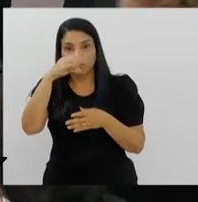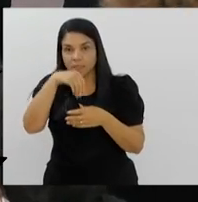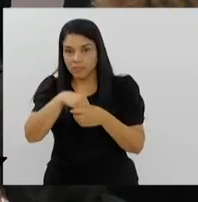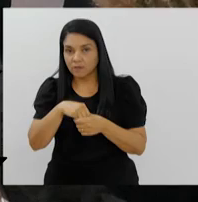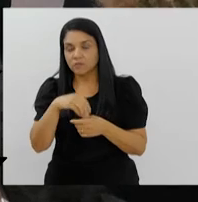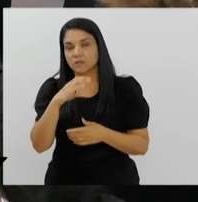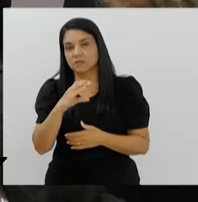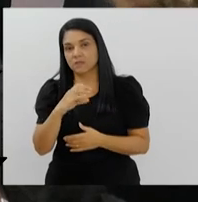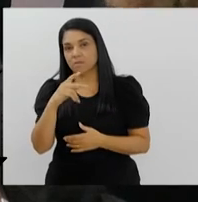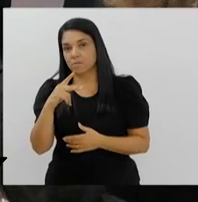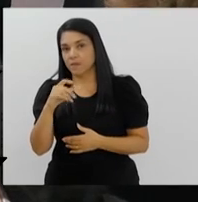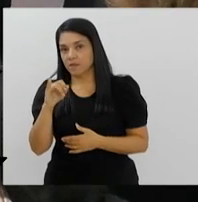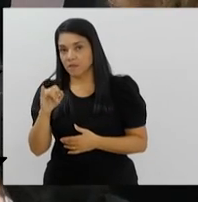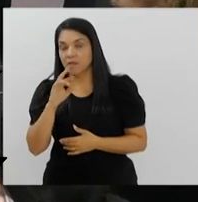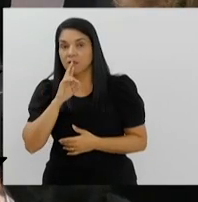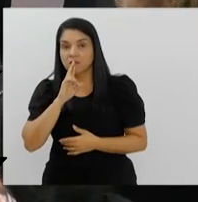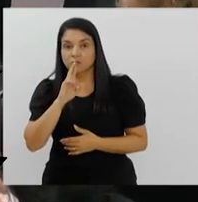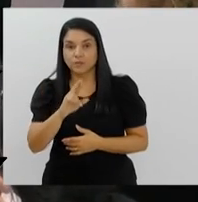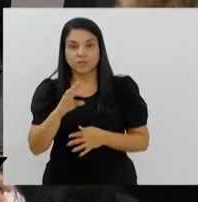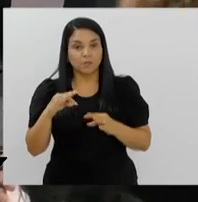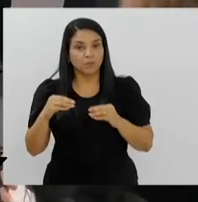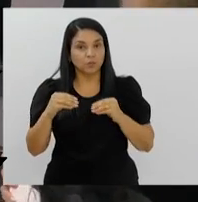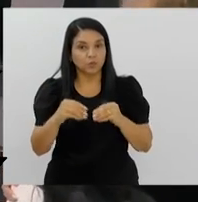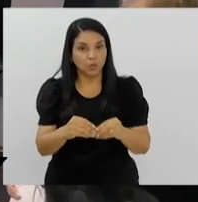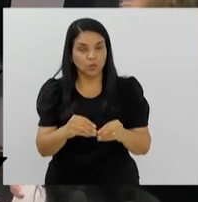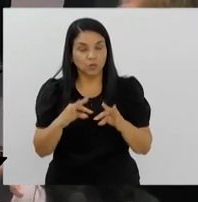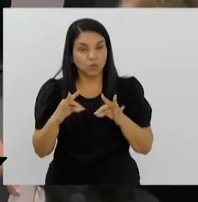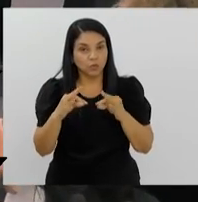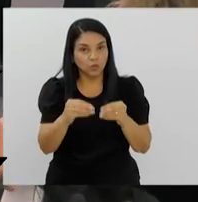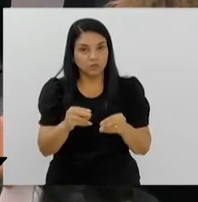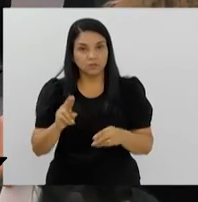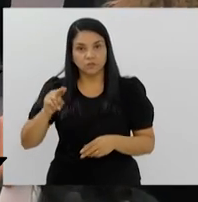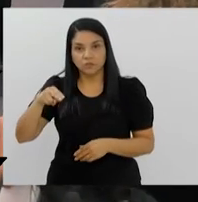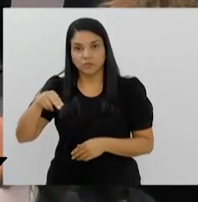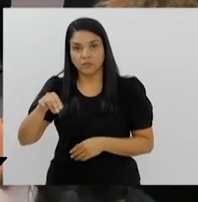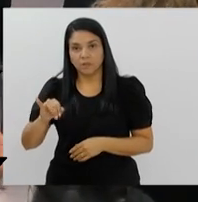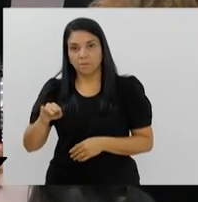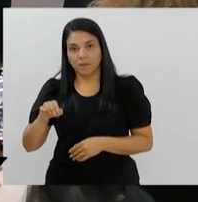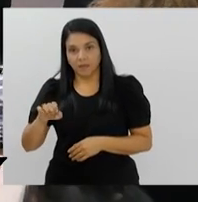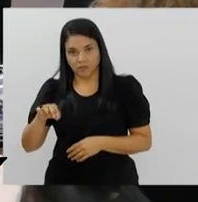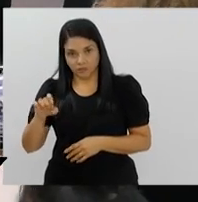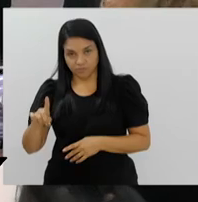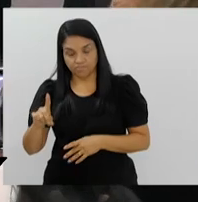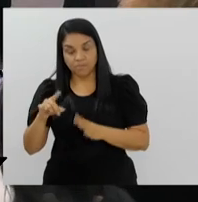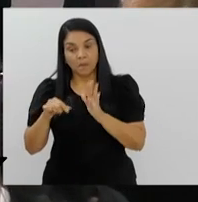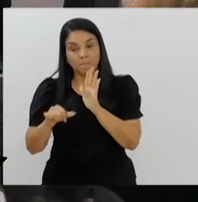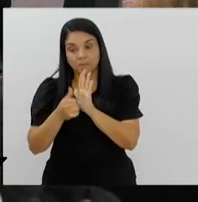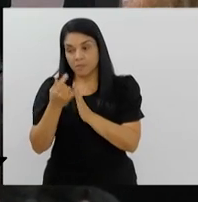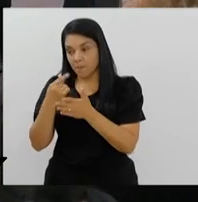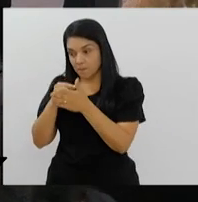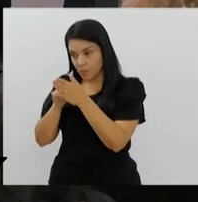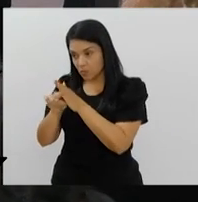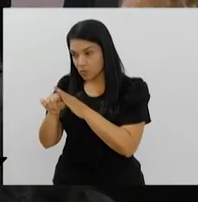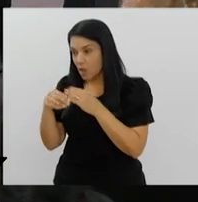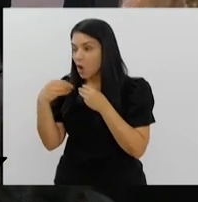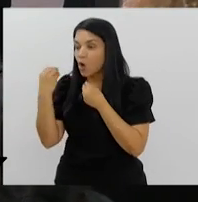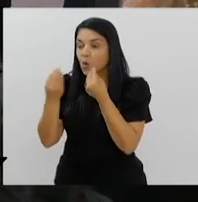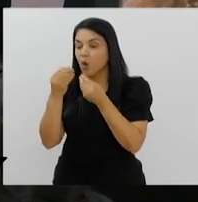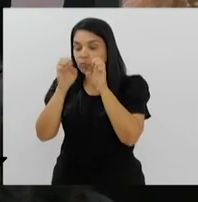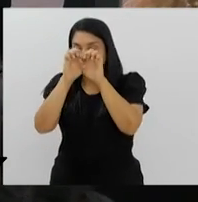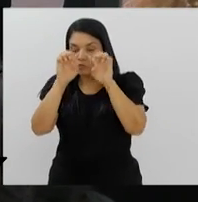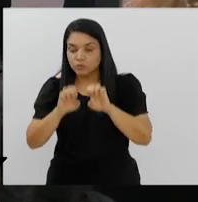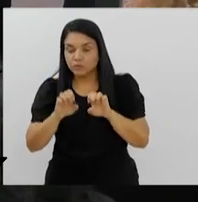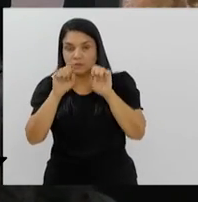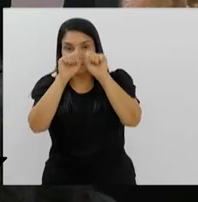Ah e responderia por todas as unimeds regionais então a minha primeira pergunta é como está estruturado o sistema